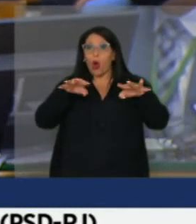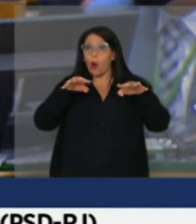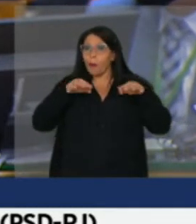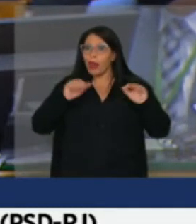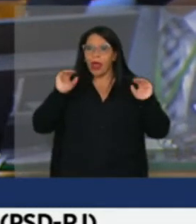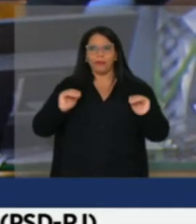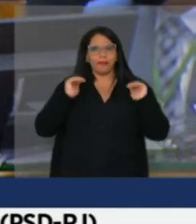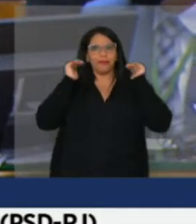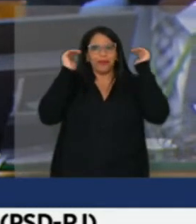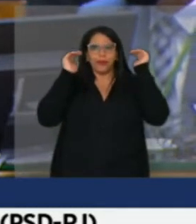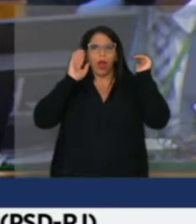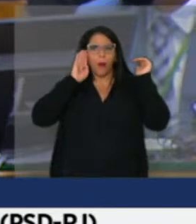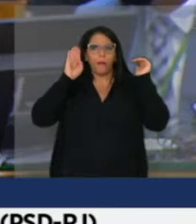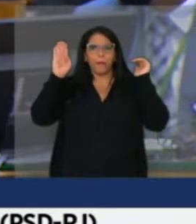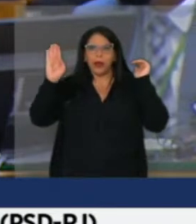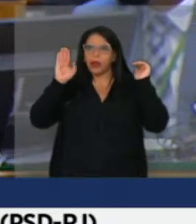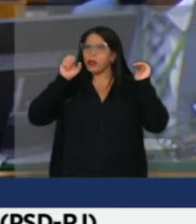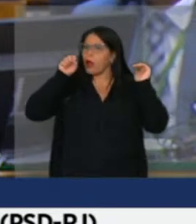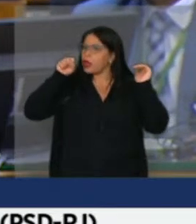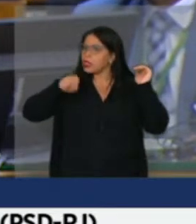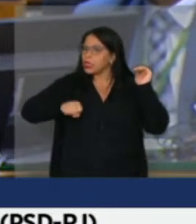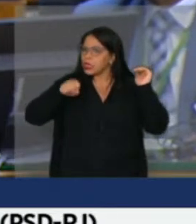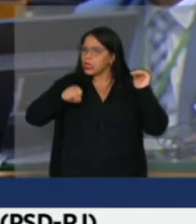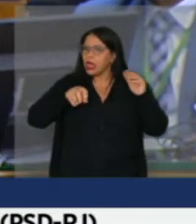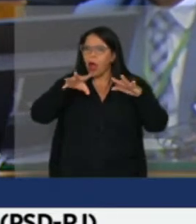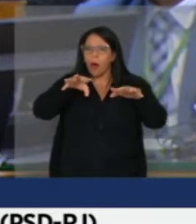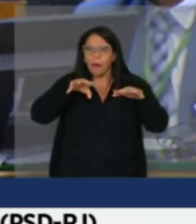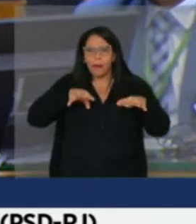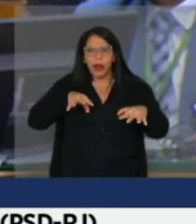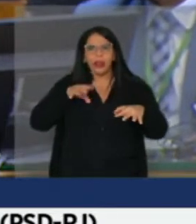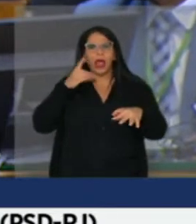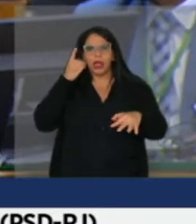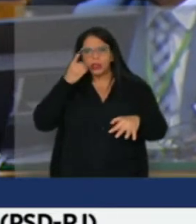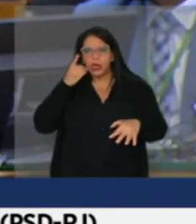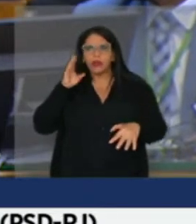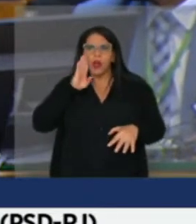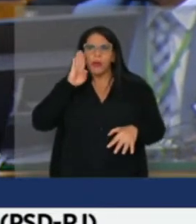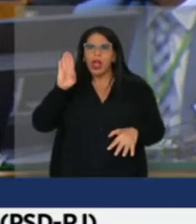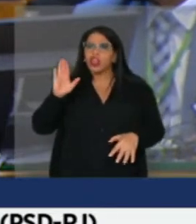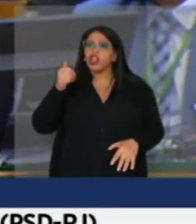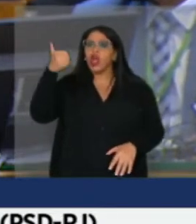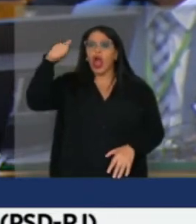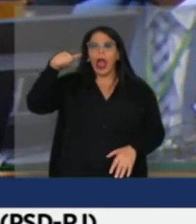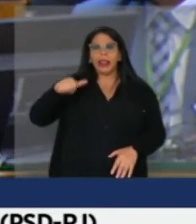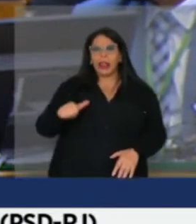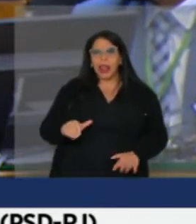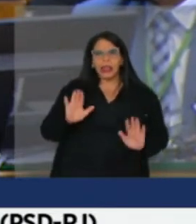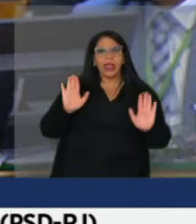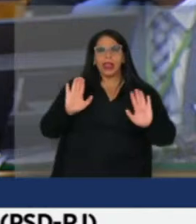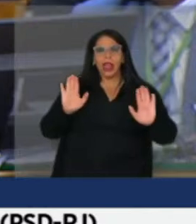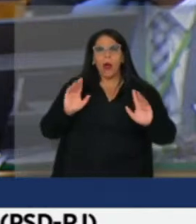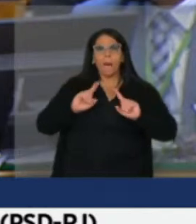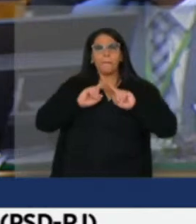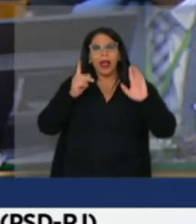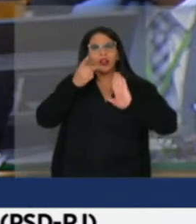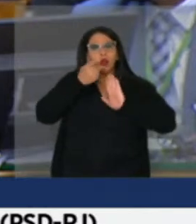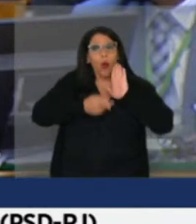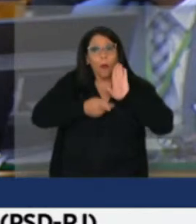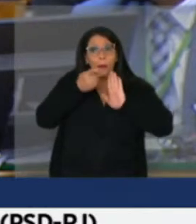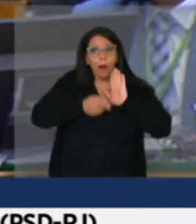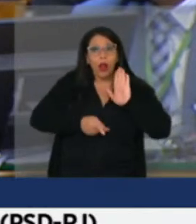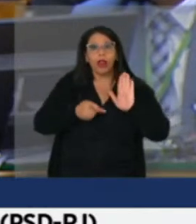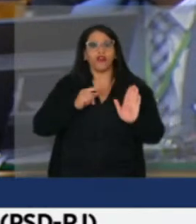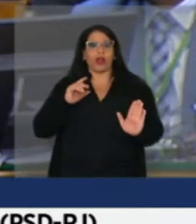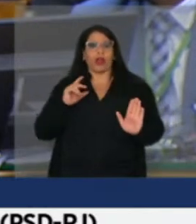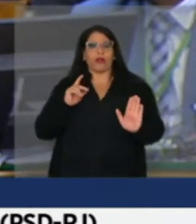sim. Esse plenário não está aqui a analisar somente um parecer do relator, mas um projeto de resolução do